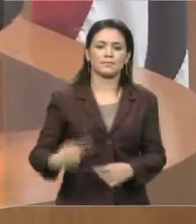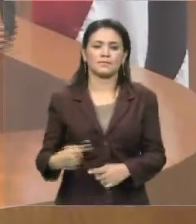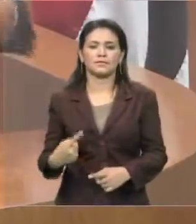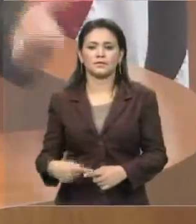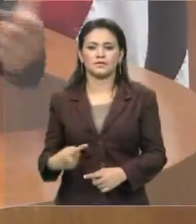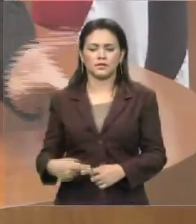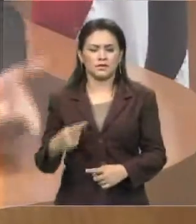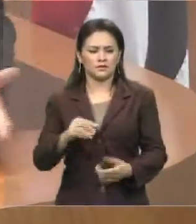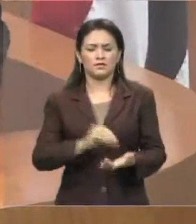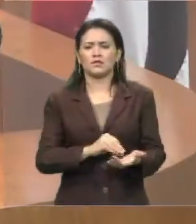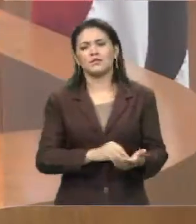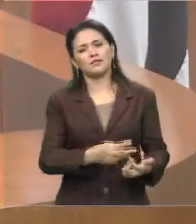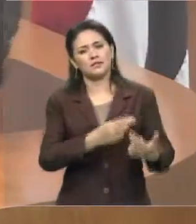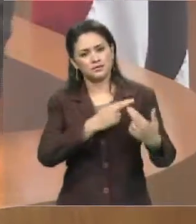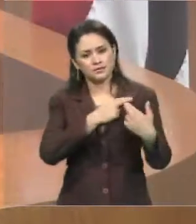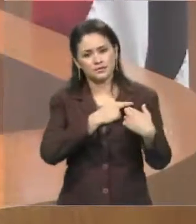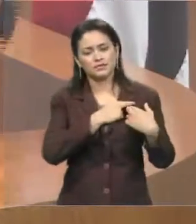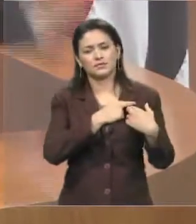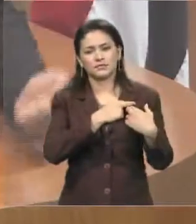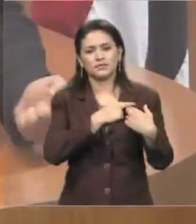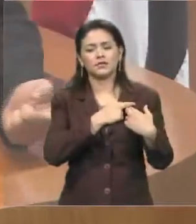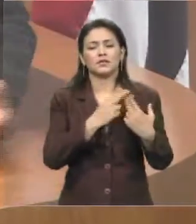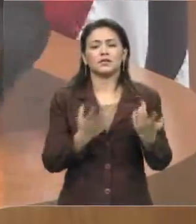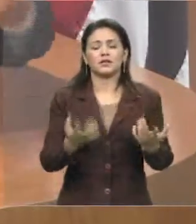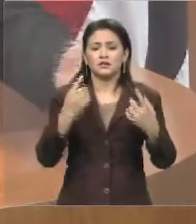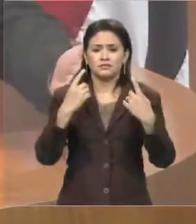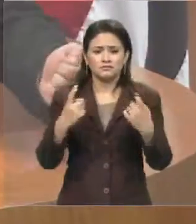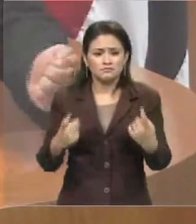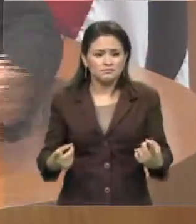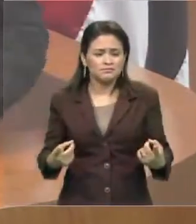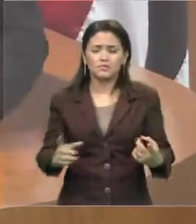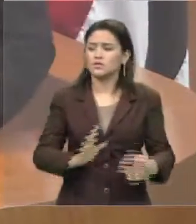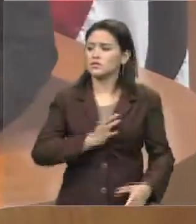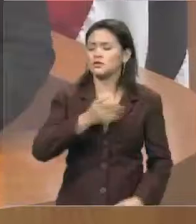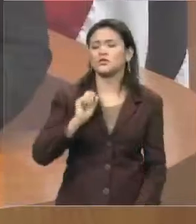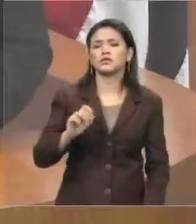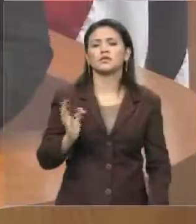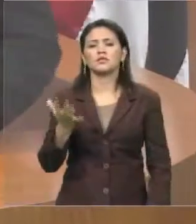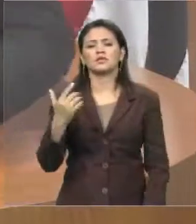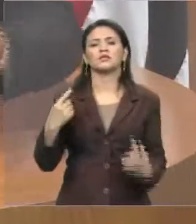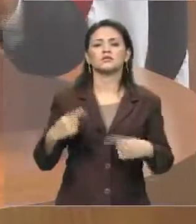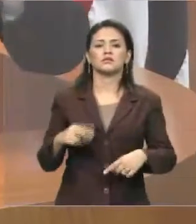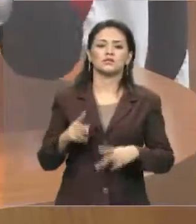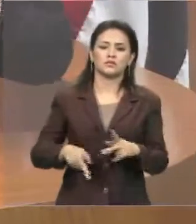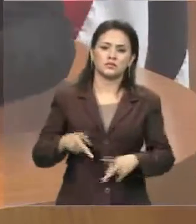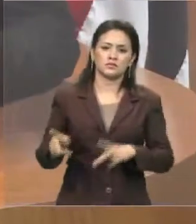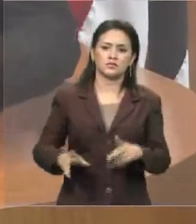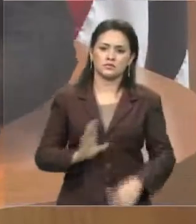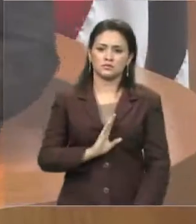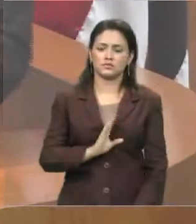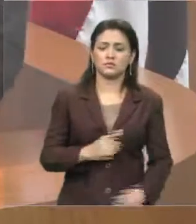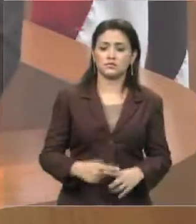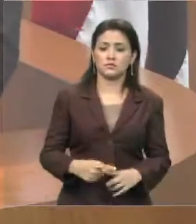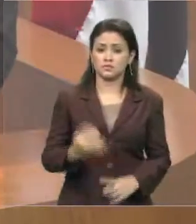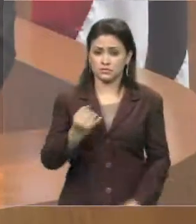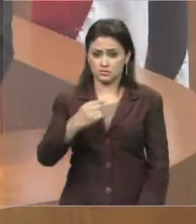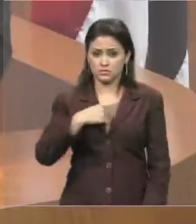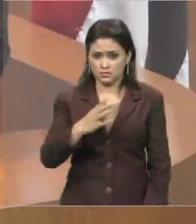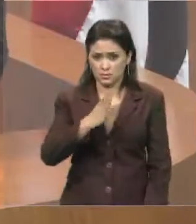dessas irresponsabilidades, desses atos criminosos que estão cometendo contra a população. Porque se eu me calar, eu estou